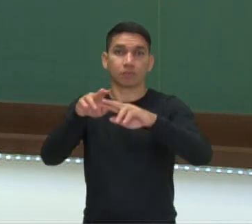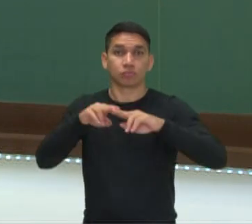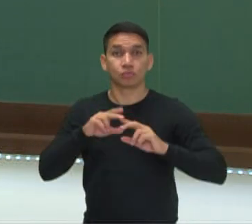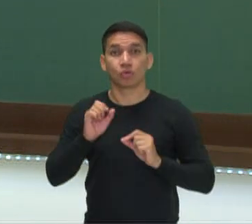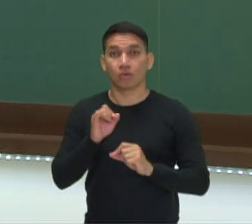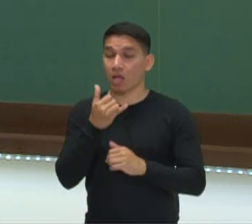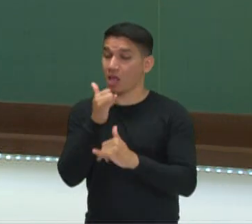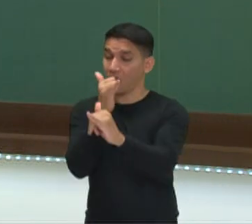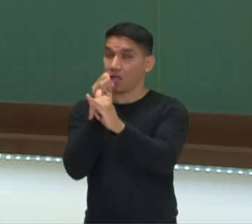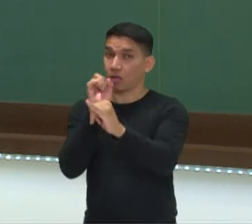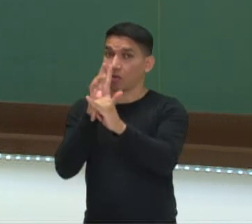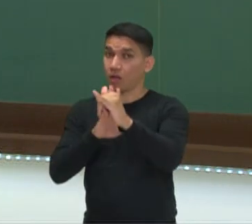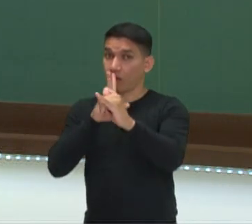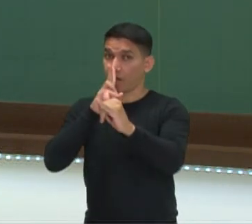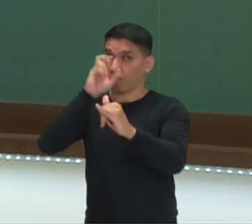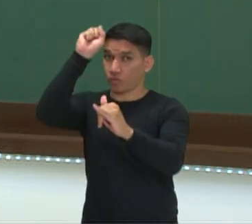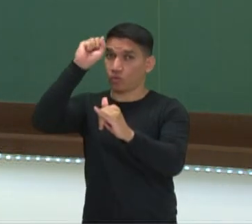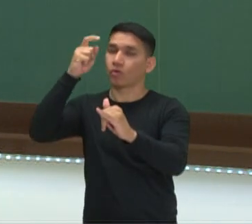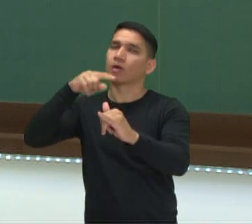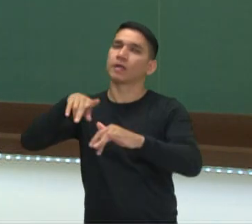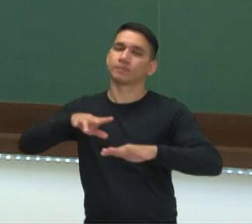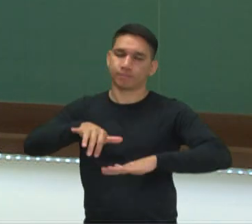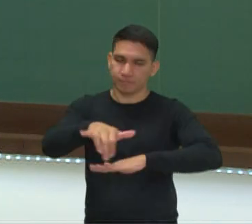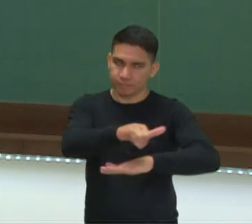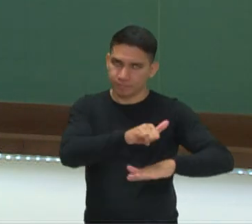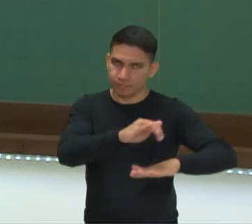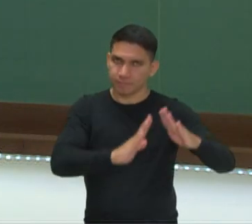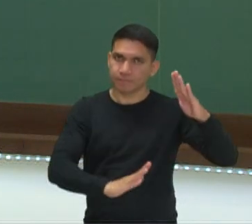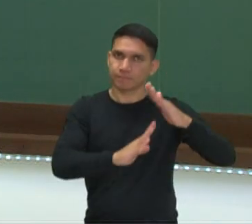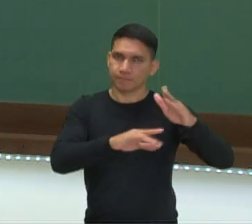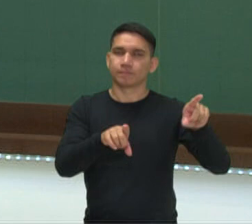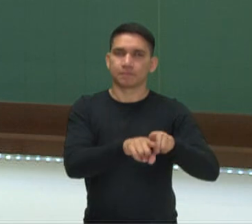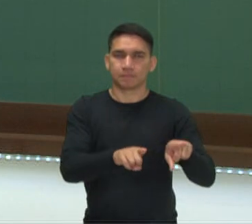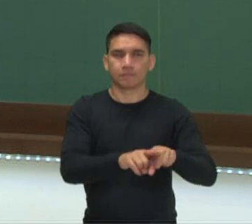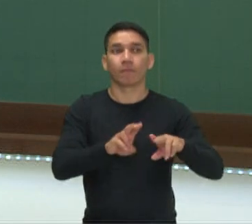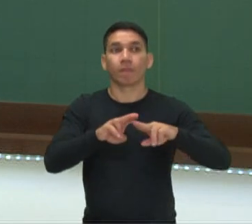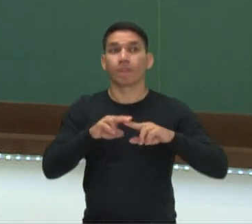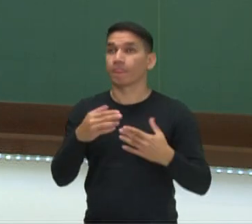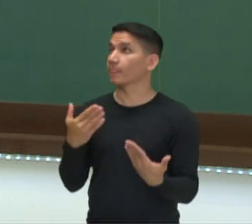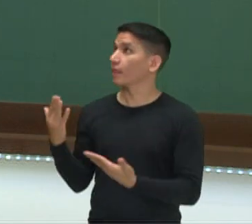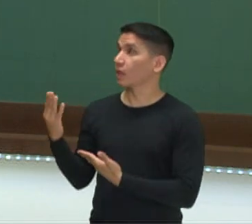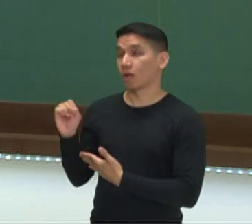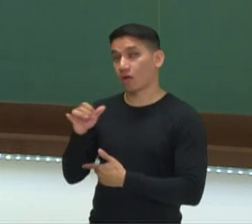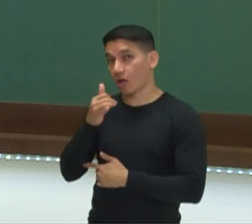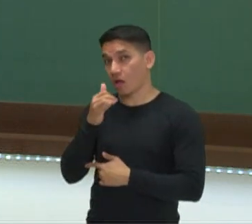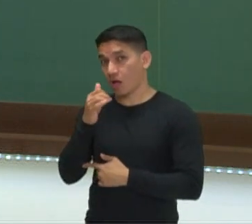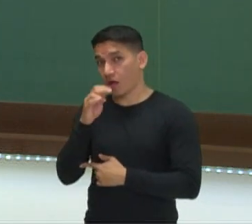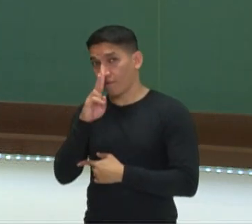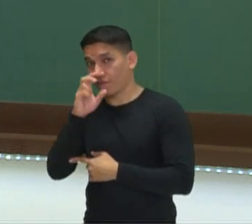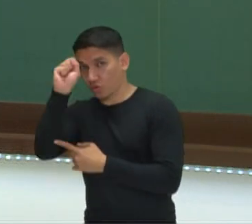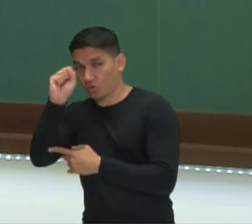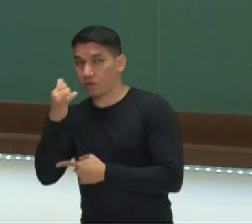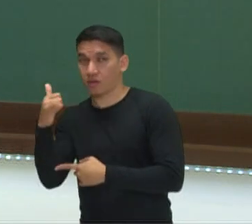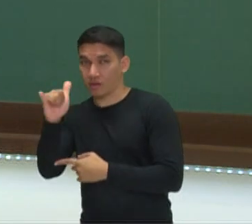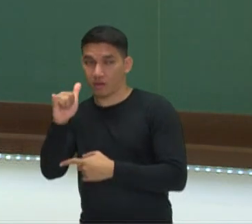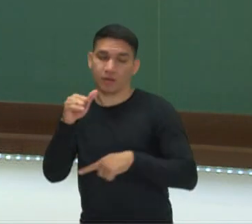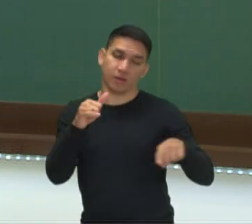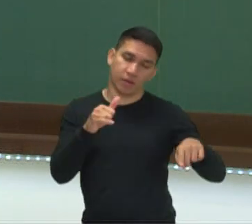energia, alta potência, alta corrente elétrica. Então, alta corrente elétrica, alta potência elétrica,